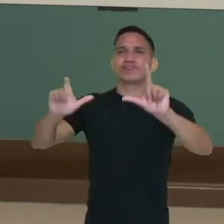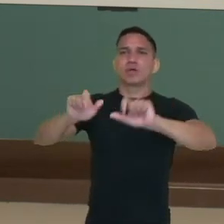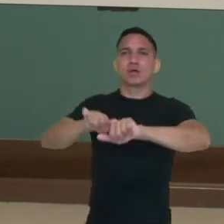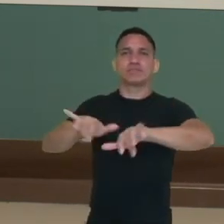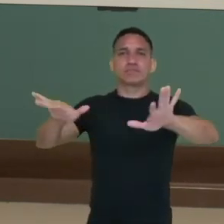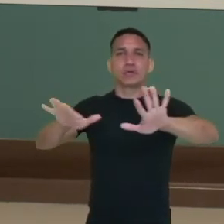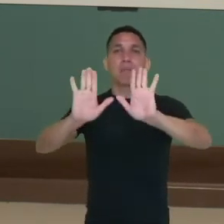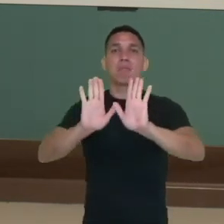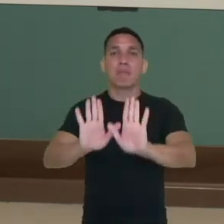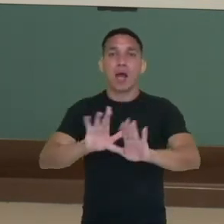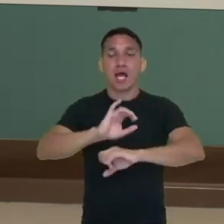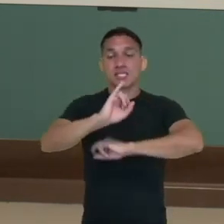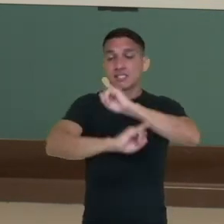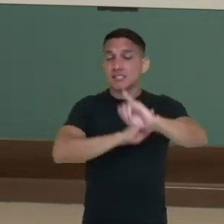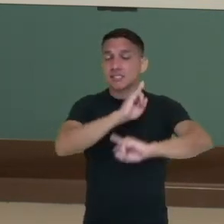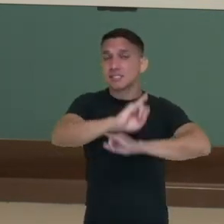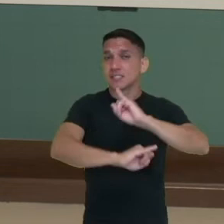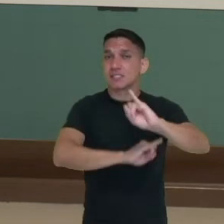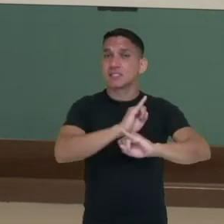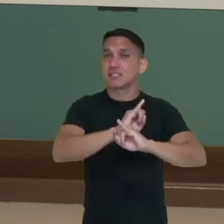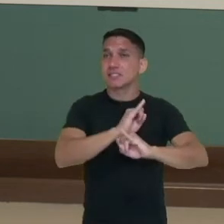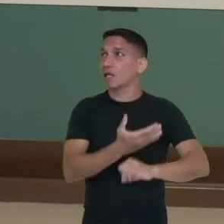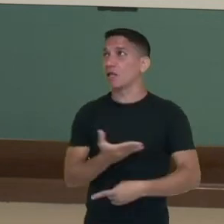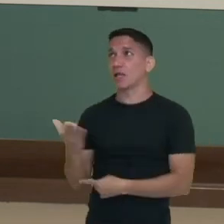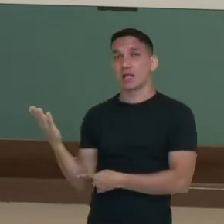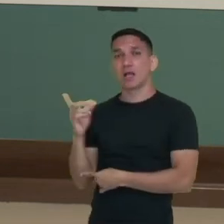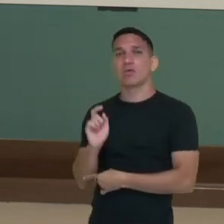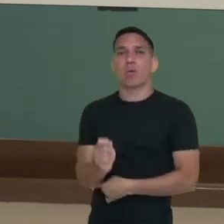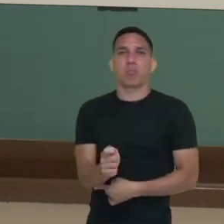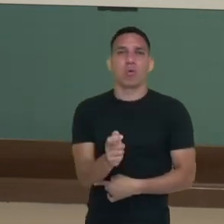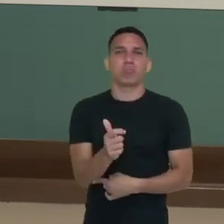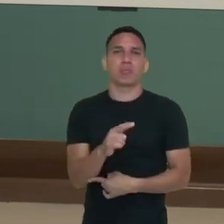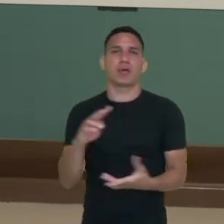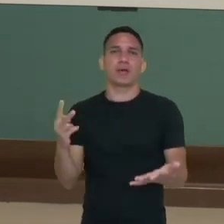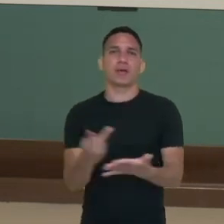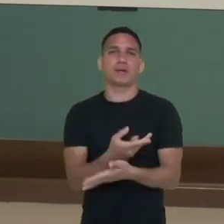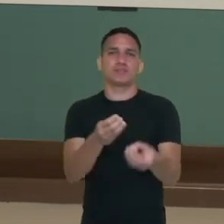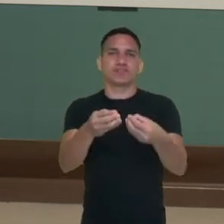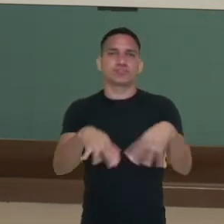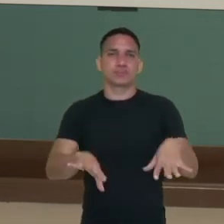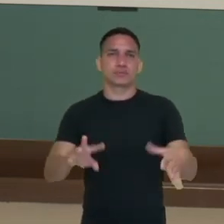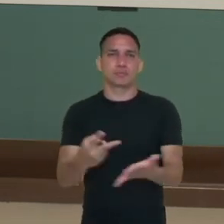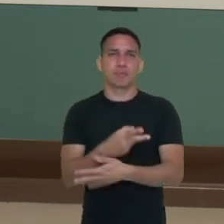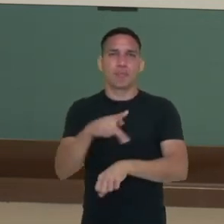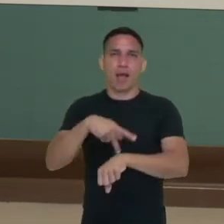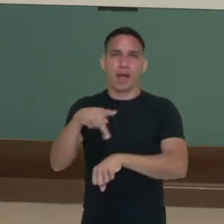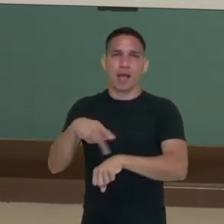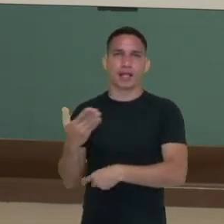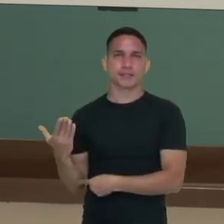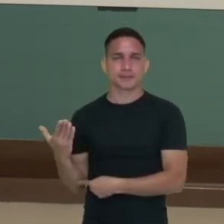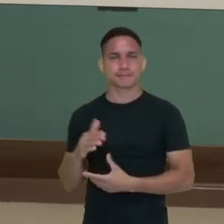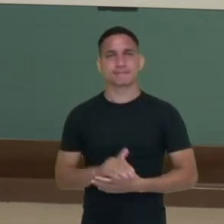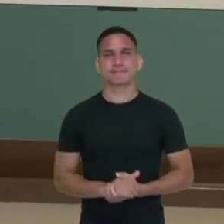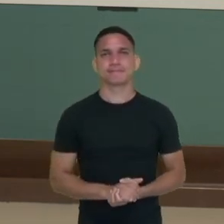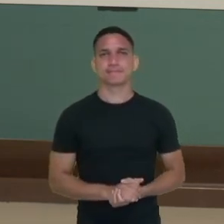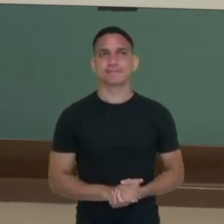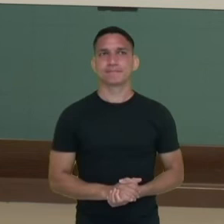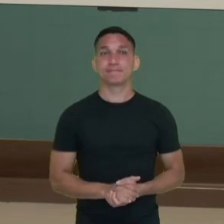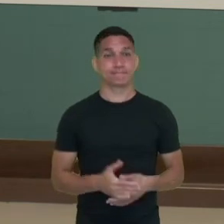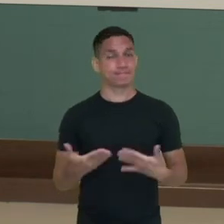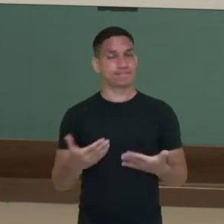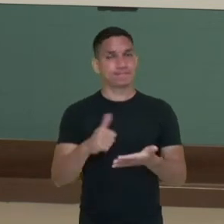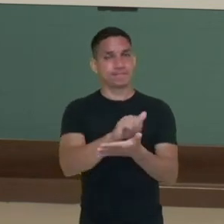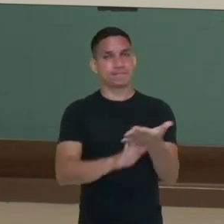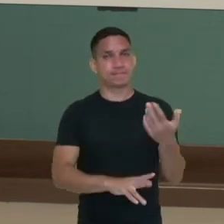internet ainda é precária, né, nesses países africanos, tá bom? Muito